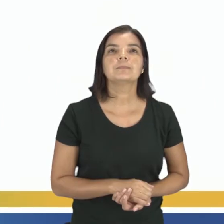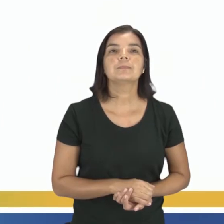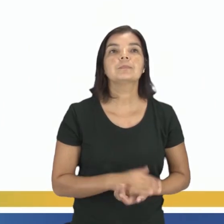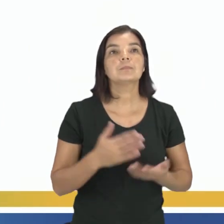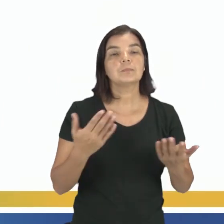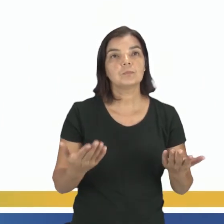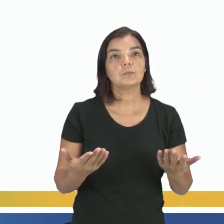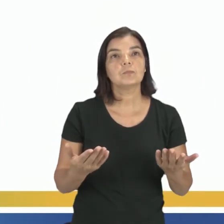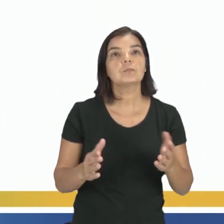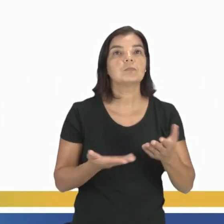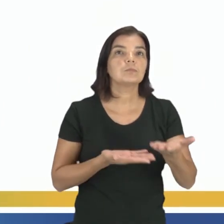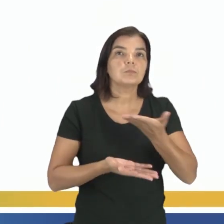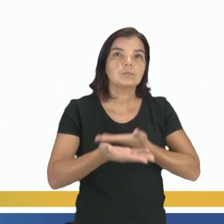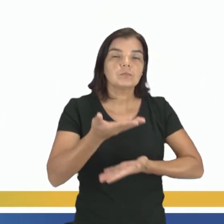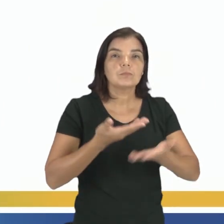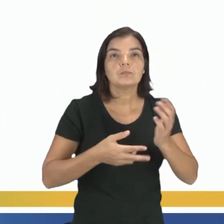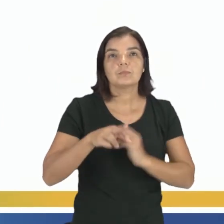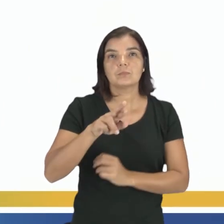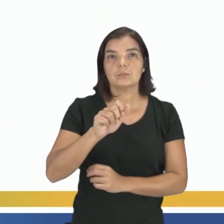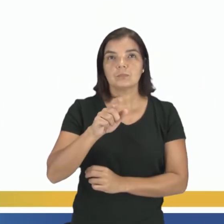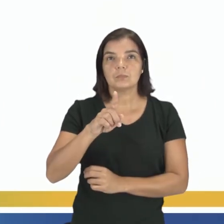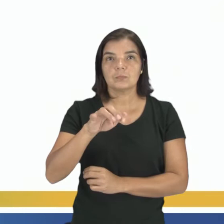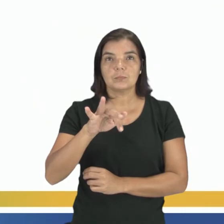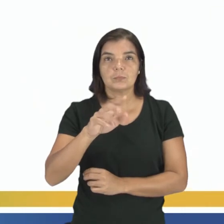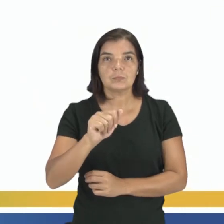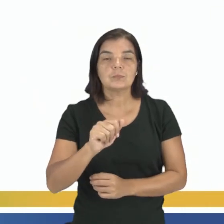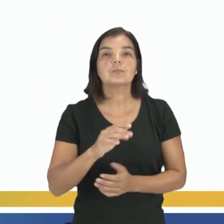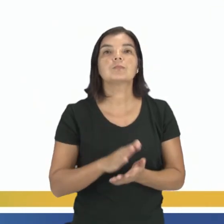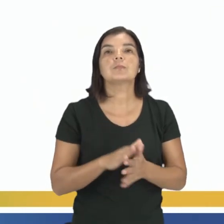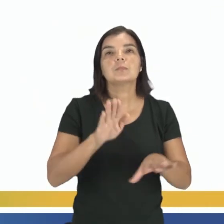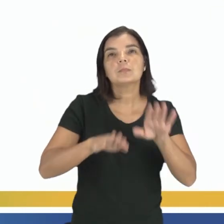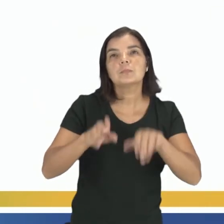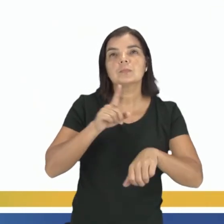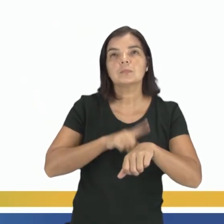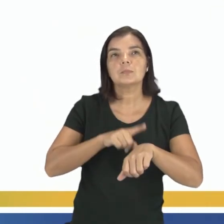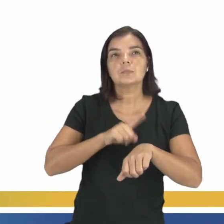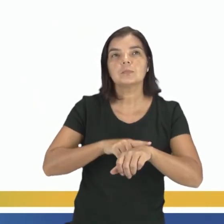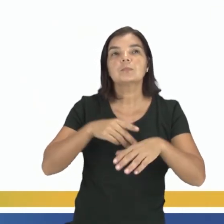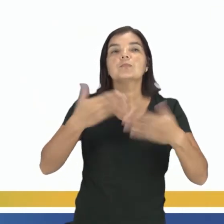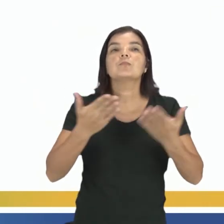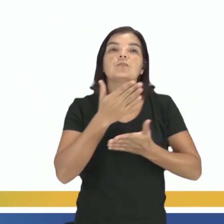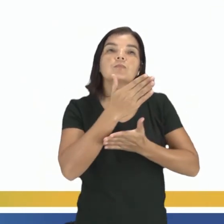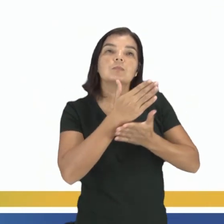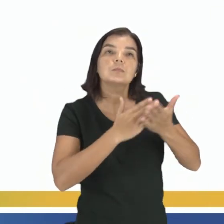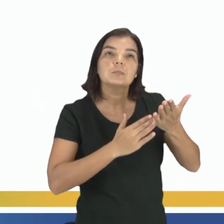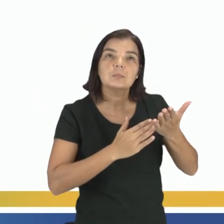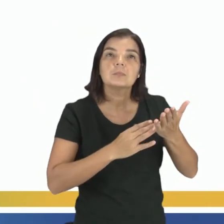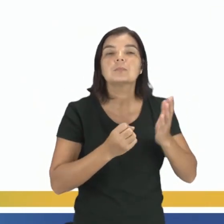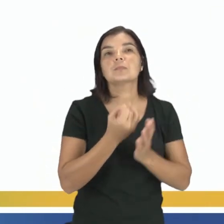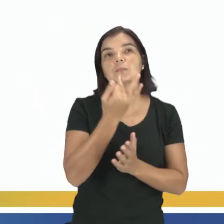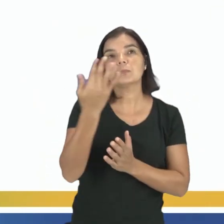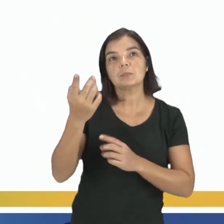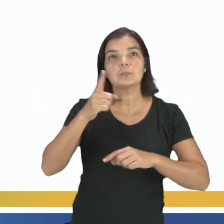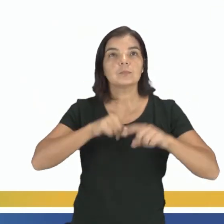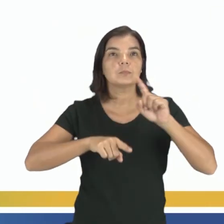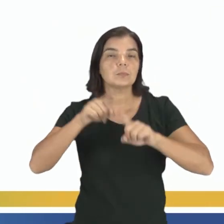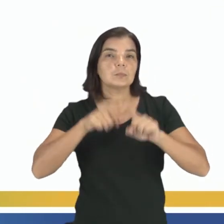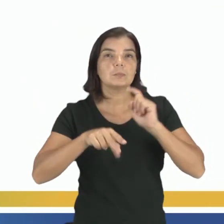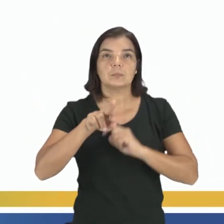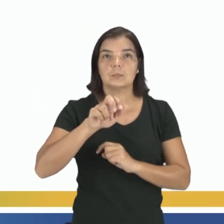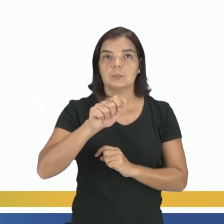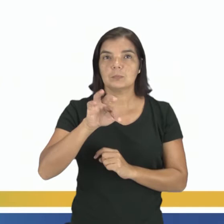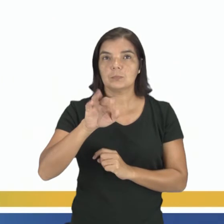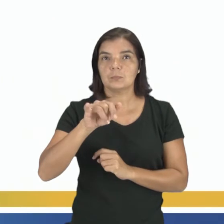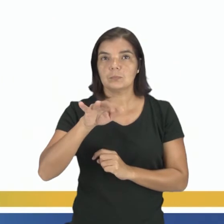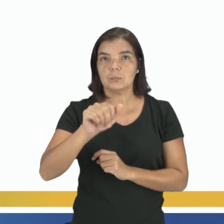Em fenômenos relacionados à radioatividade, a medida do tempo na qual a metade da quantidade do